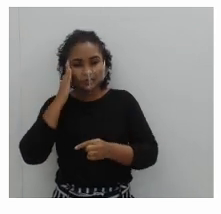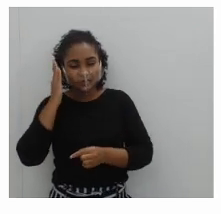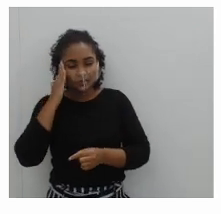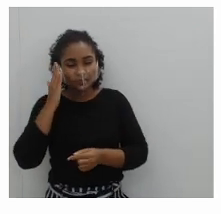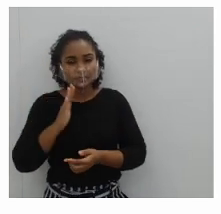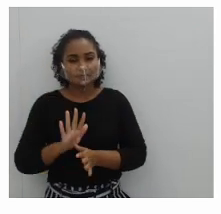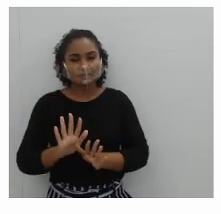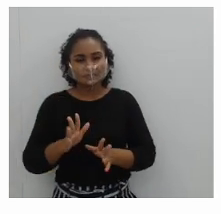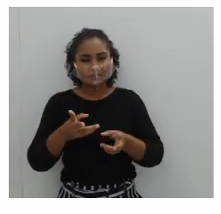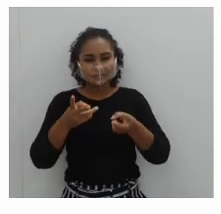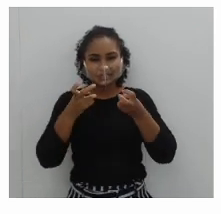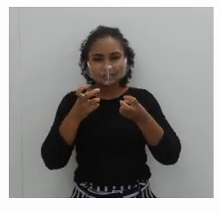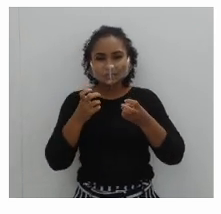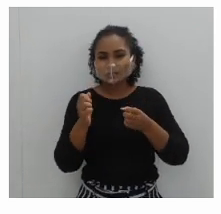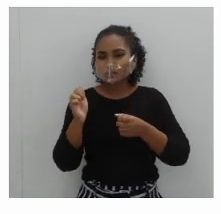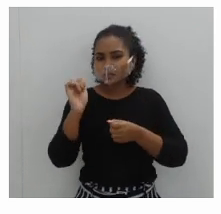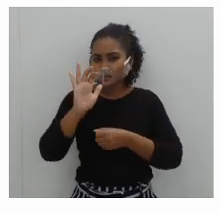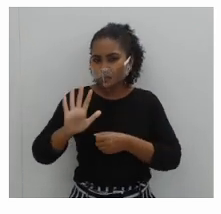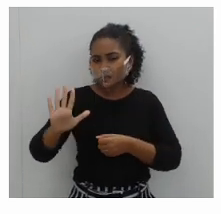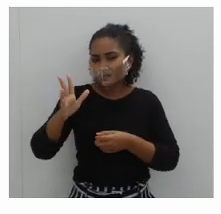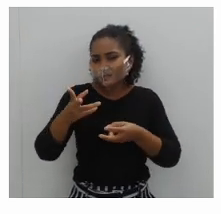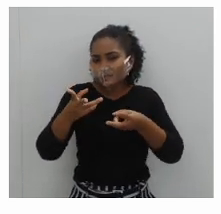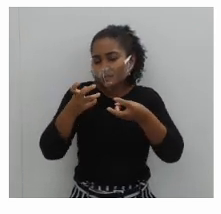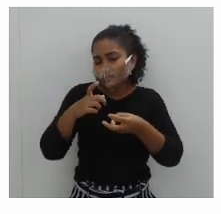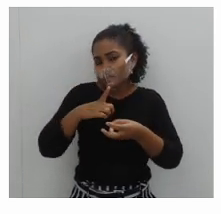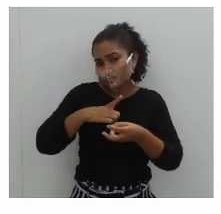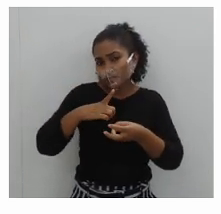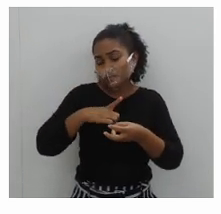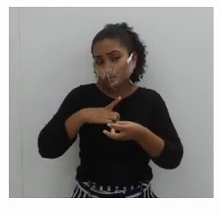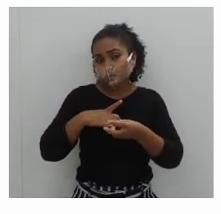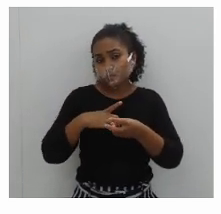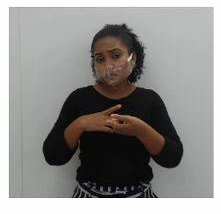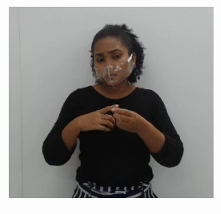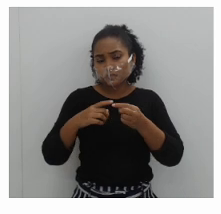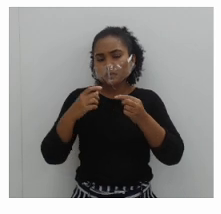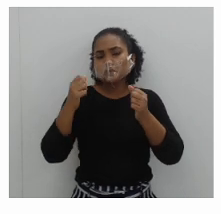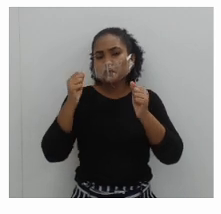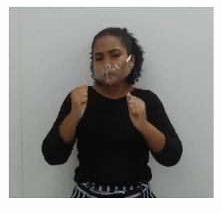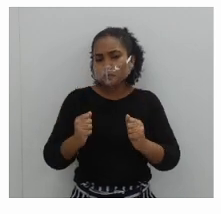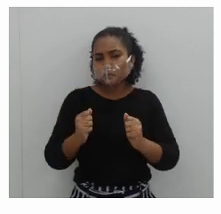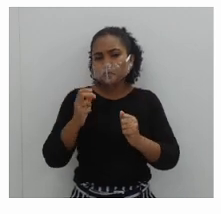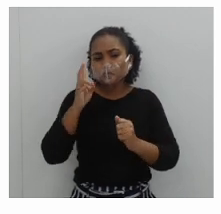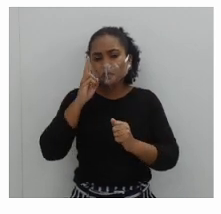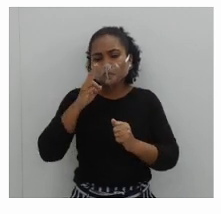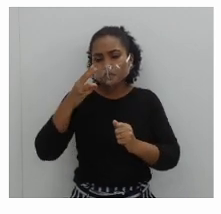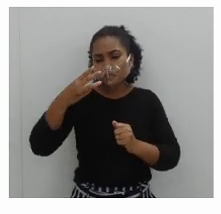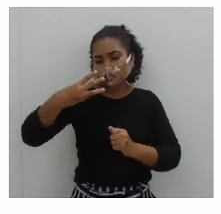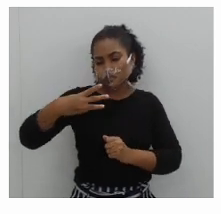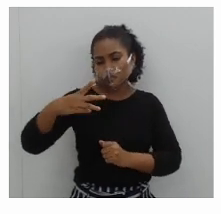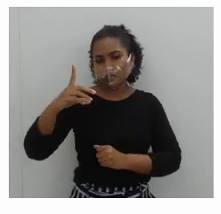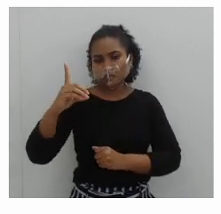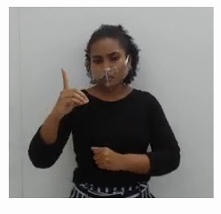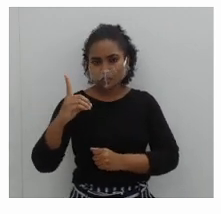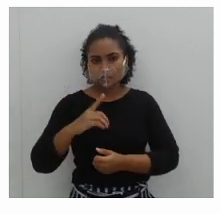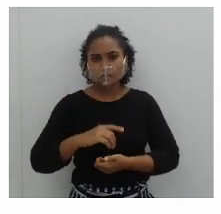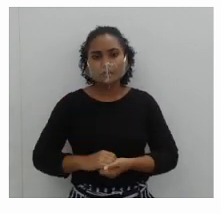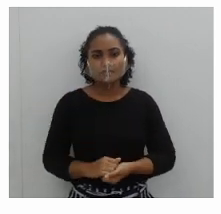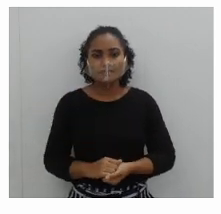Então, pelas figuras, observamos que são figuras tridimensionais.